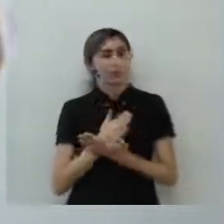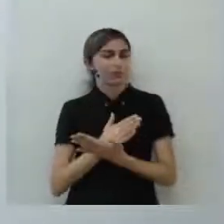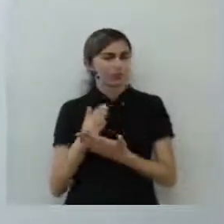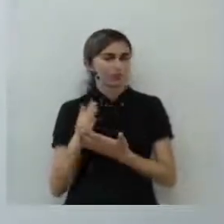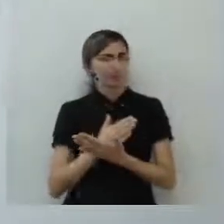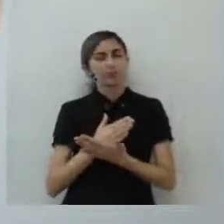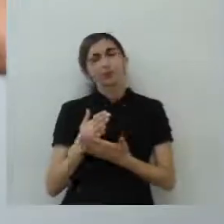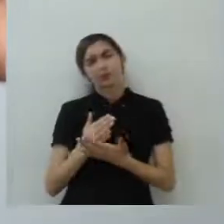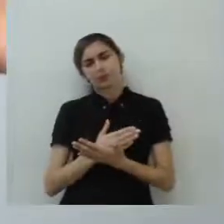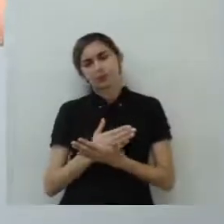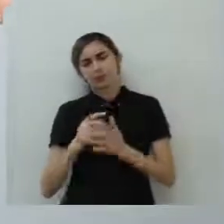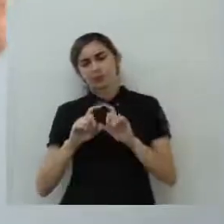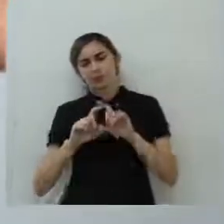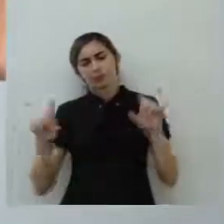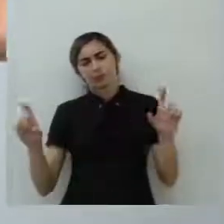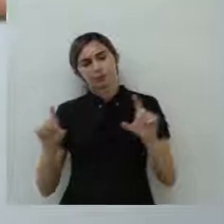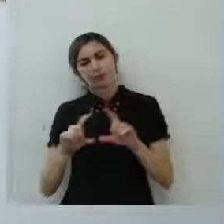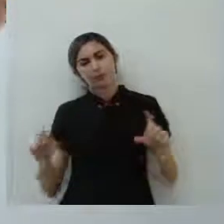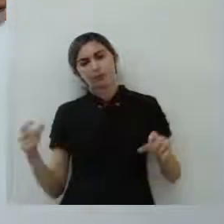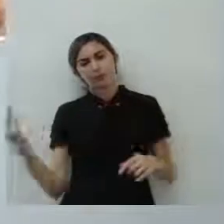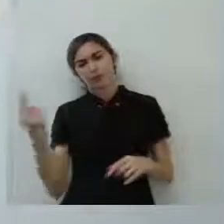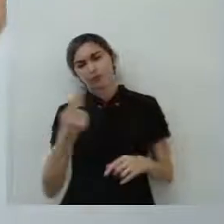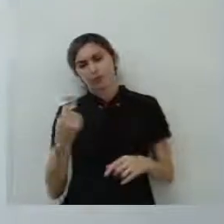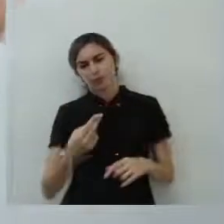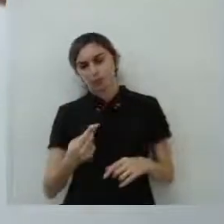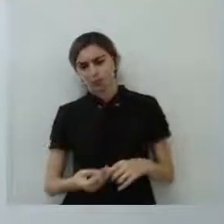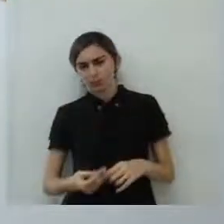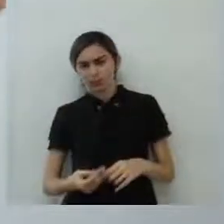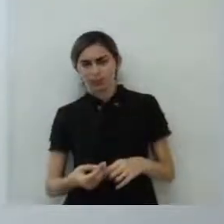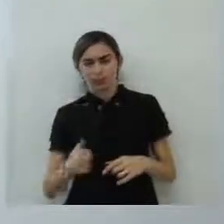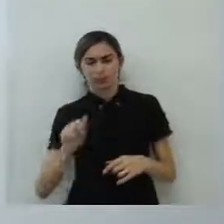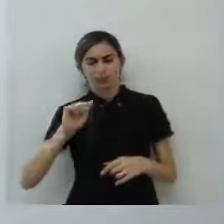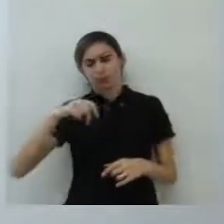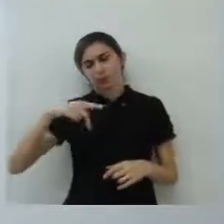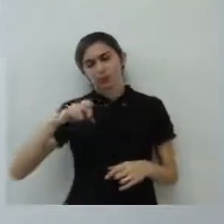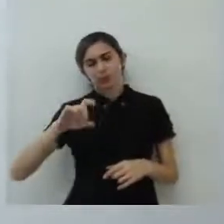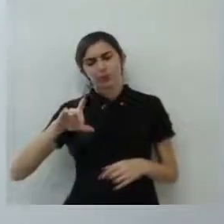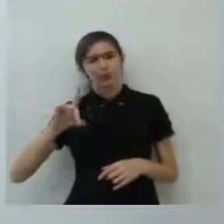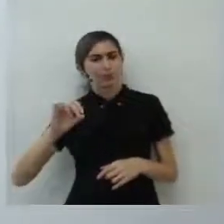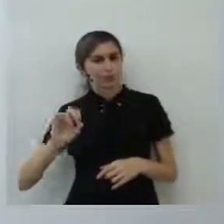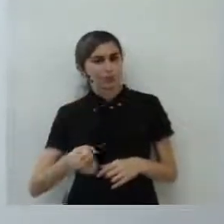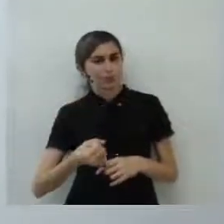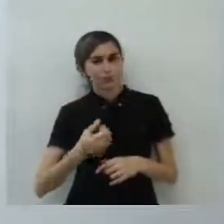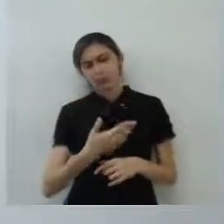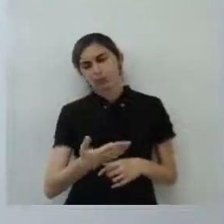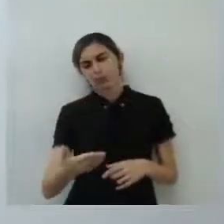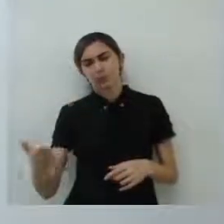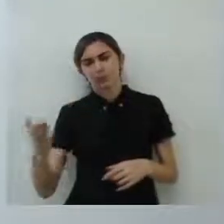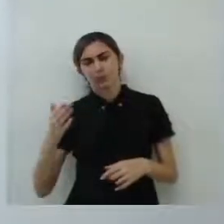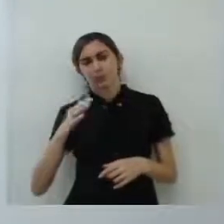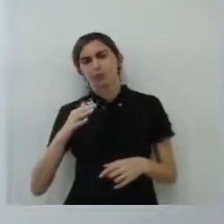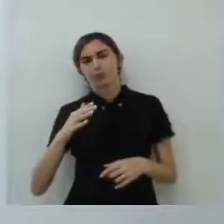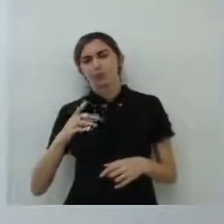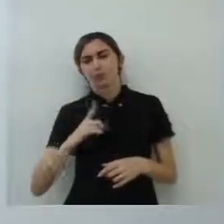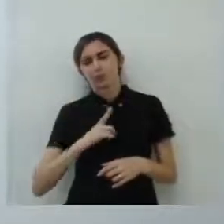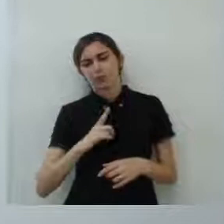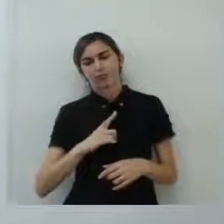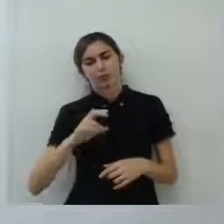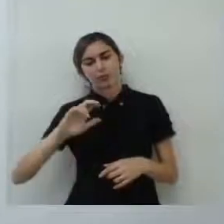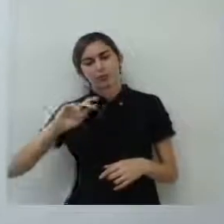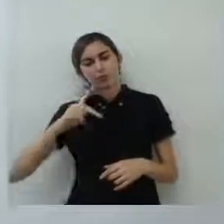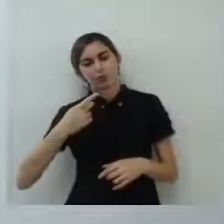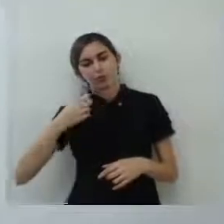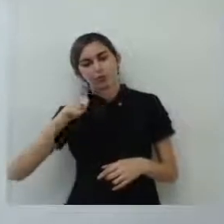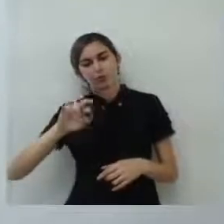algumas frases, alguns nomes, alguns epítetos, alguns apelidos. E esse é um dos apelidos, digamos assim, do